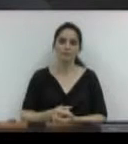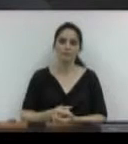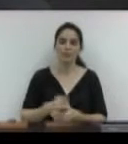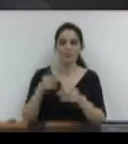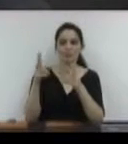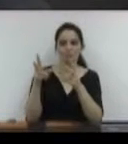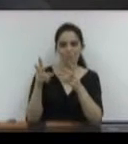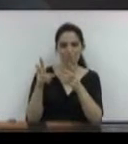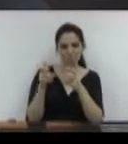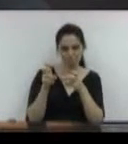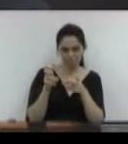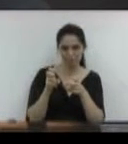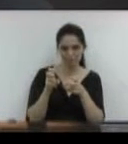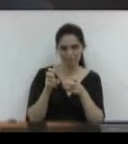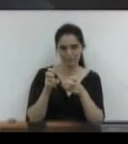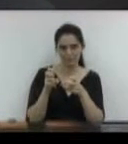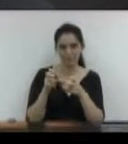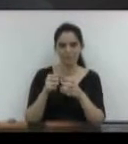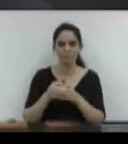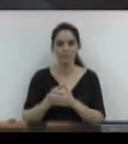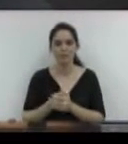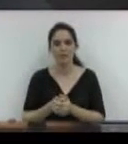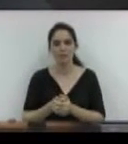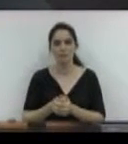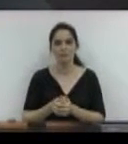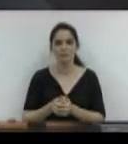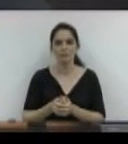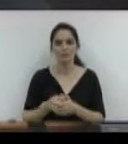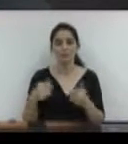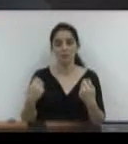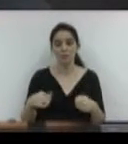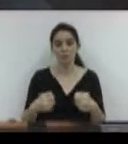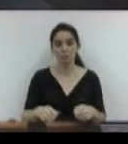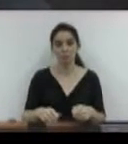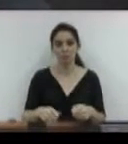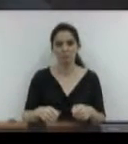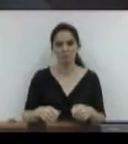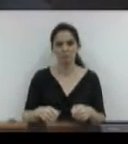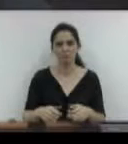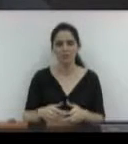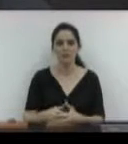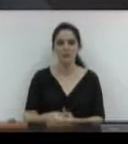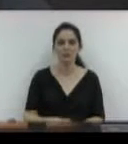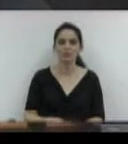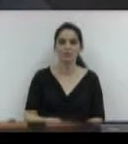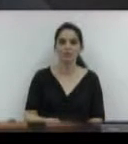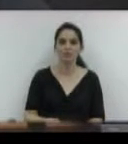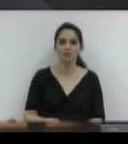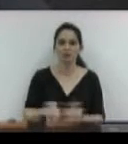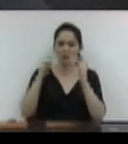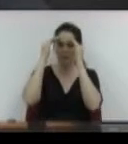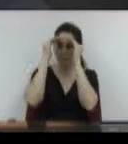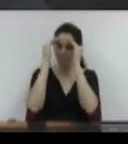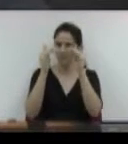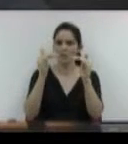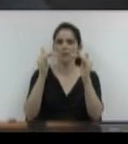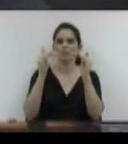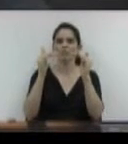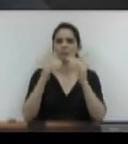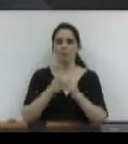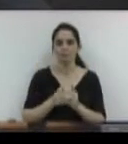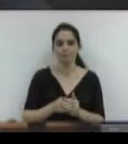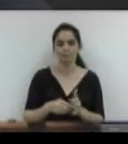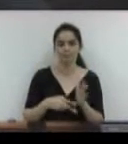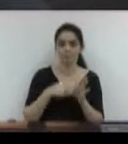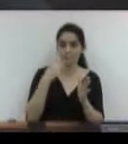inobservar, salvo motivo justificado, os deveres inerentes ao mandato ou preceitos desse regimento.